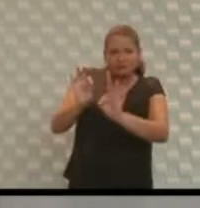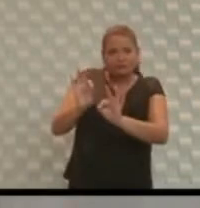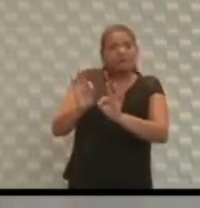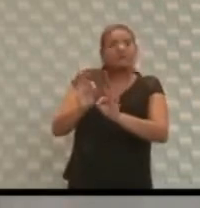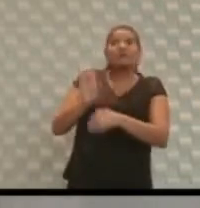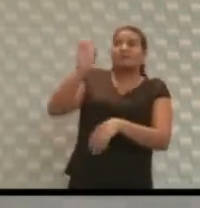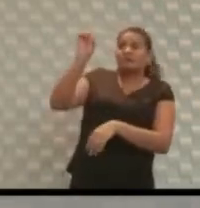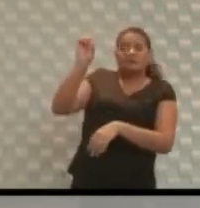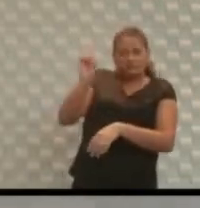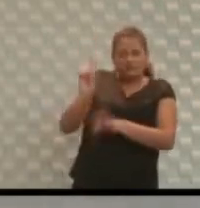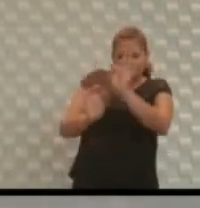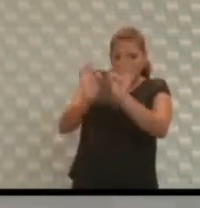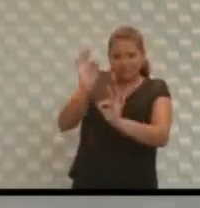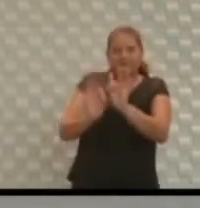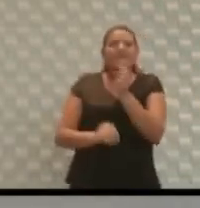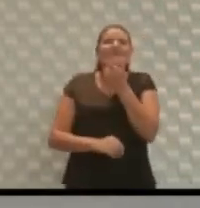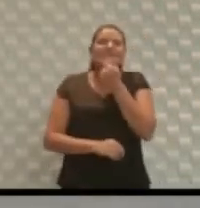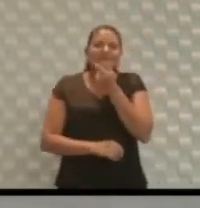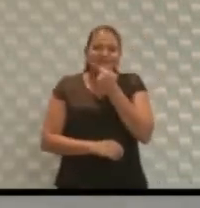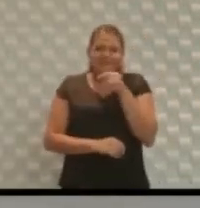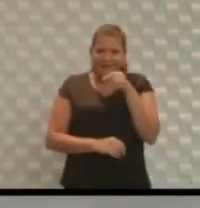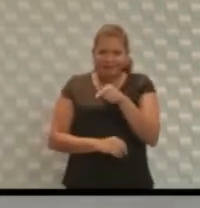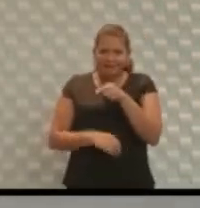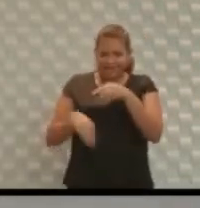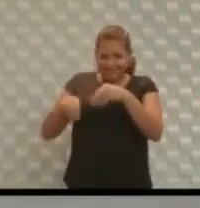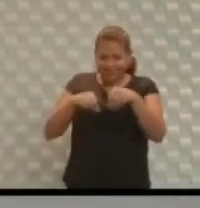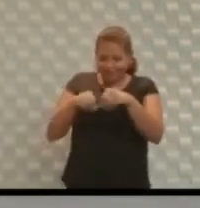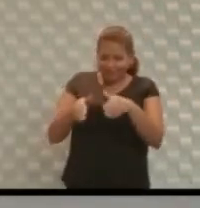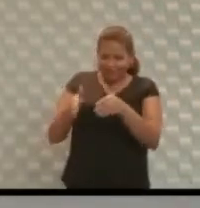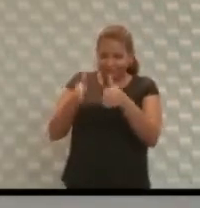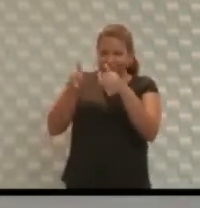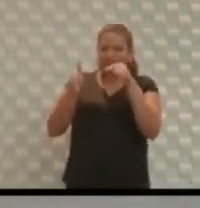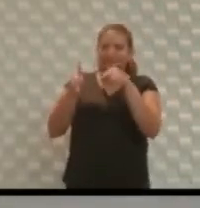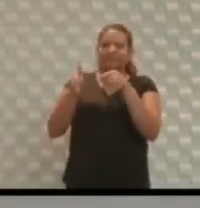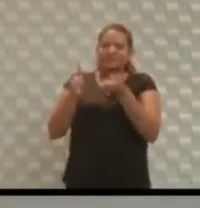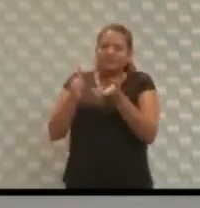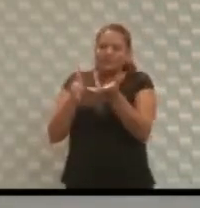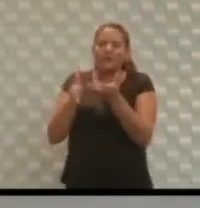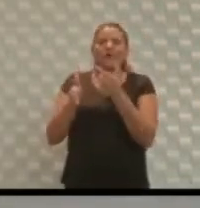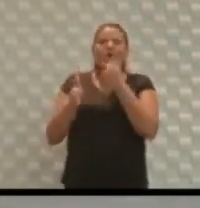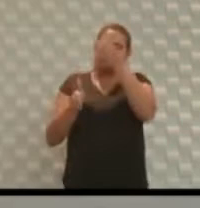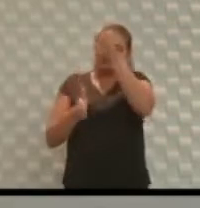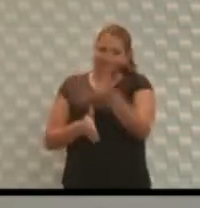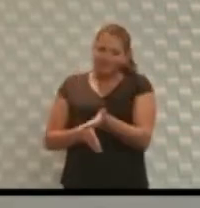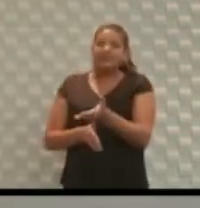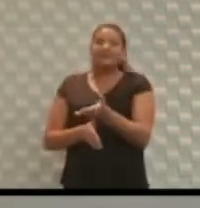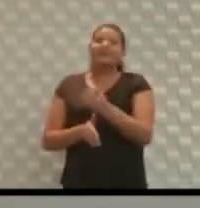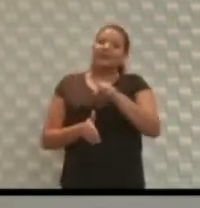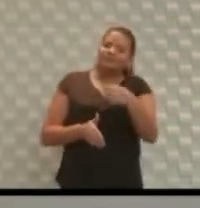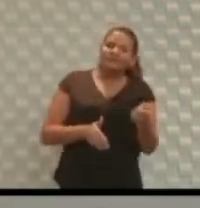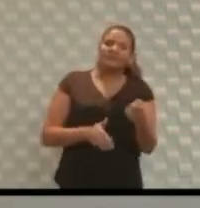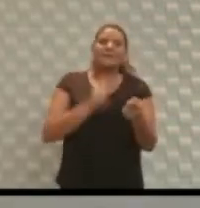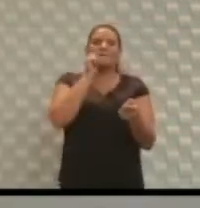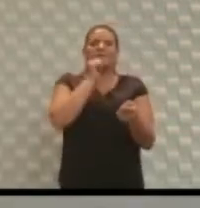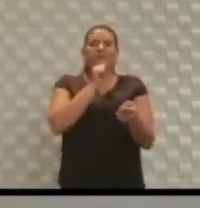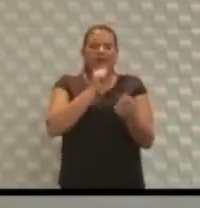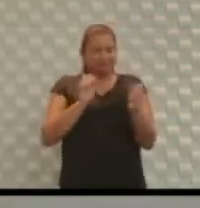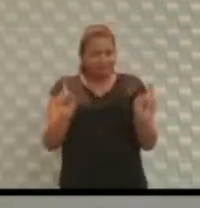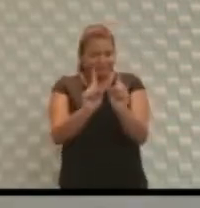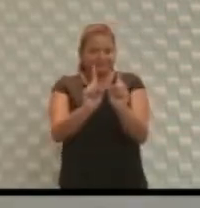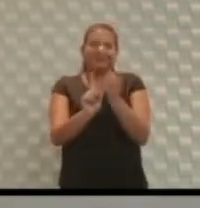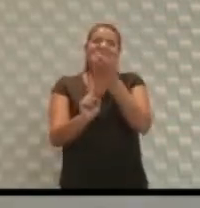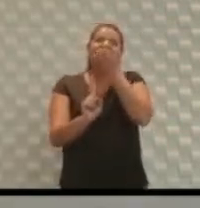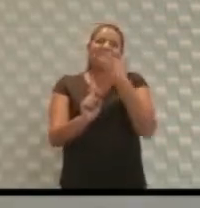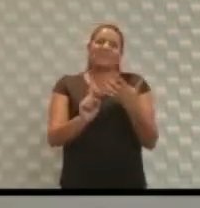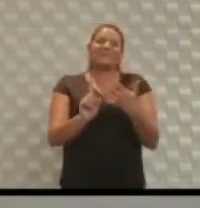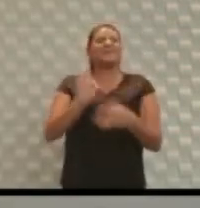homem e depois criou a mulher, ele viu que era muito bom. Diante de toda a criação, a única